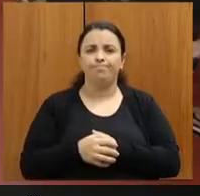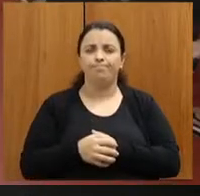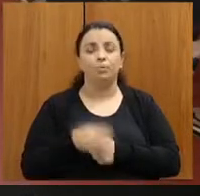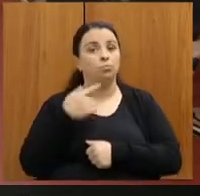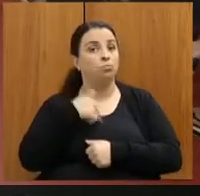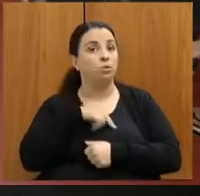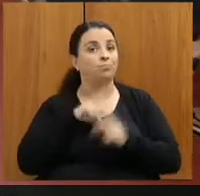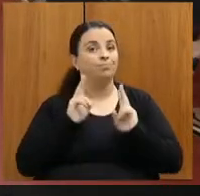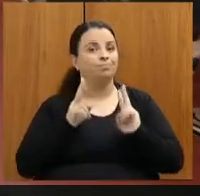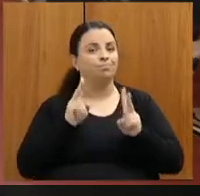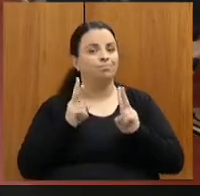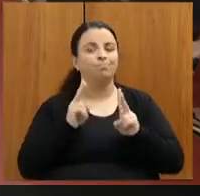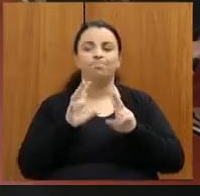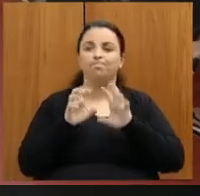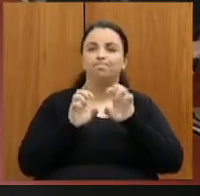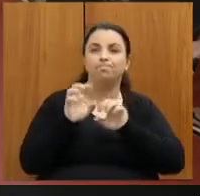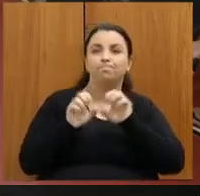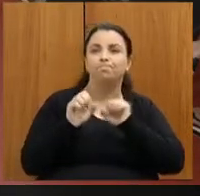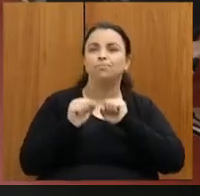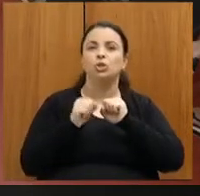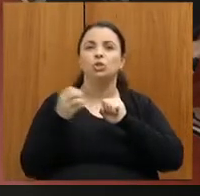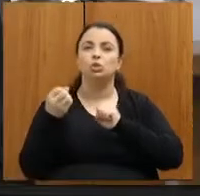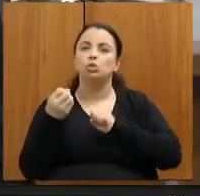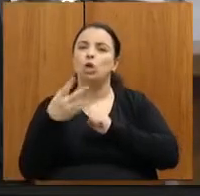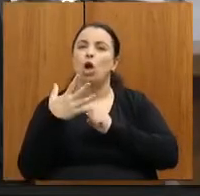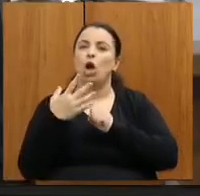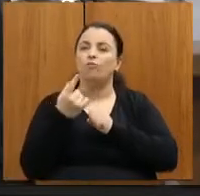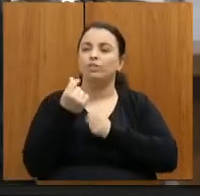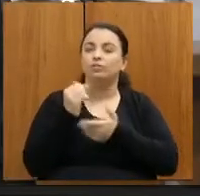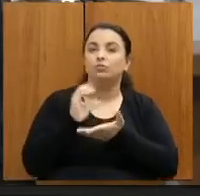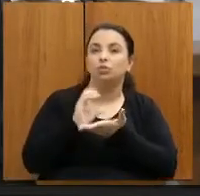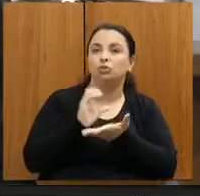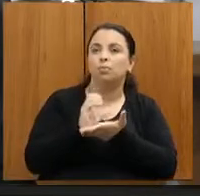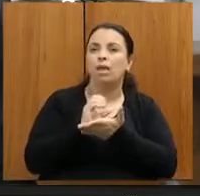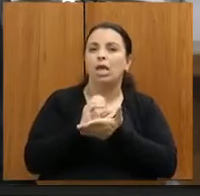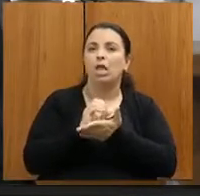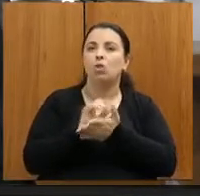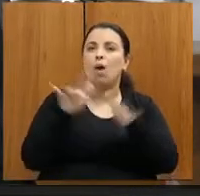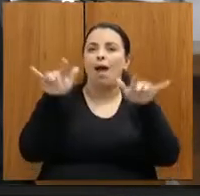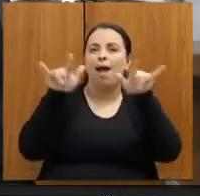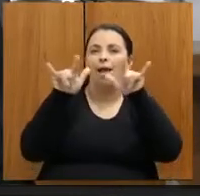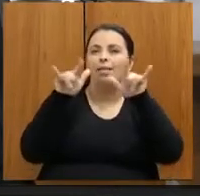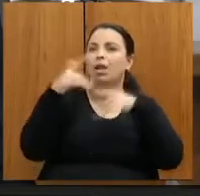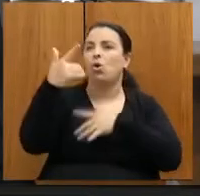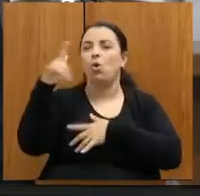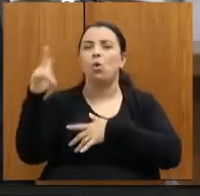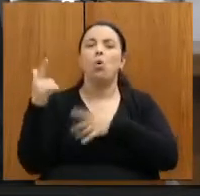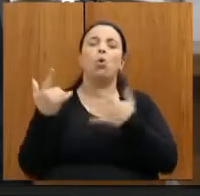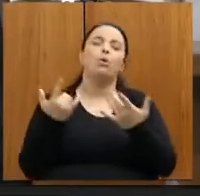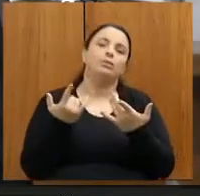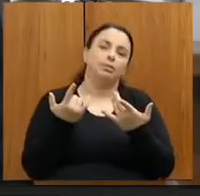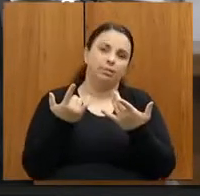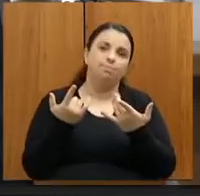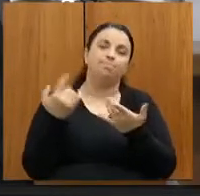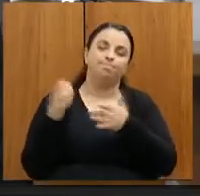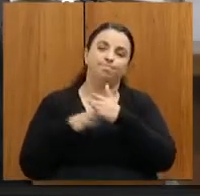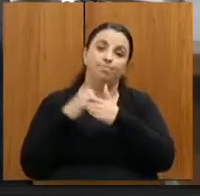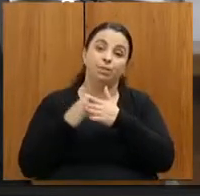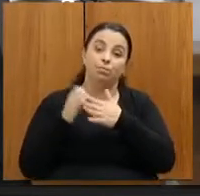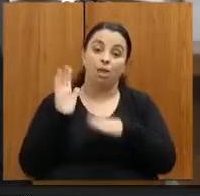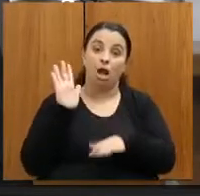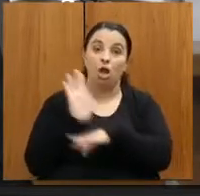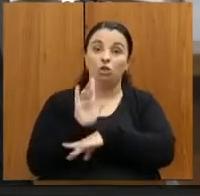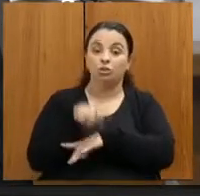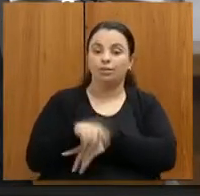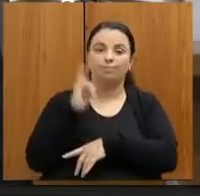buscando Deputado com relação a atração de investimento a trazer é aquilo que ajuda Estado de Minas na apresentação